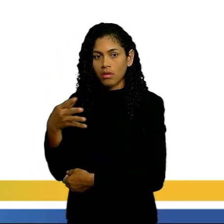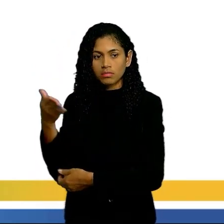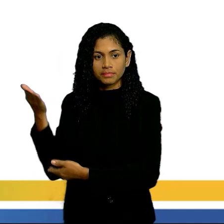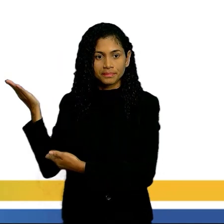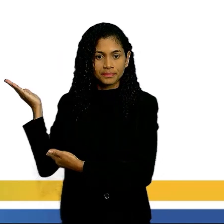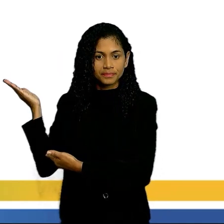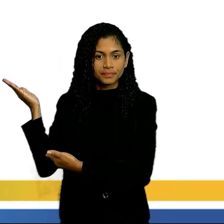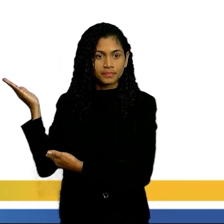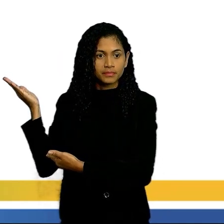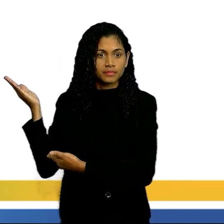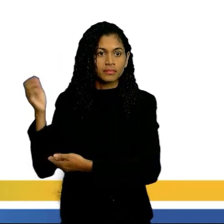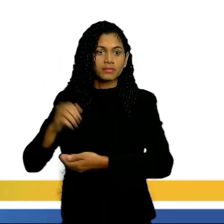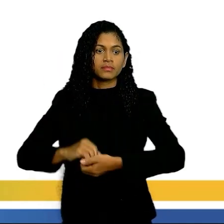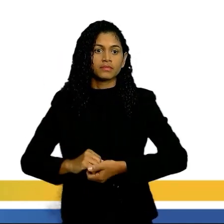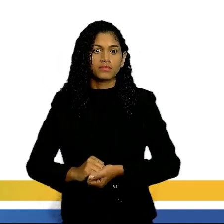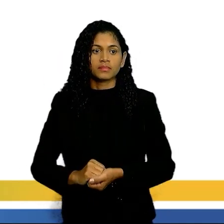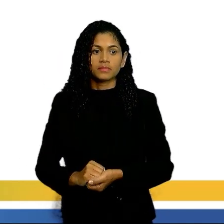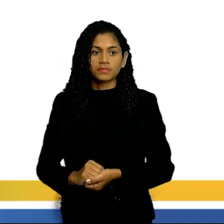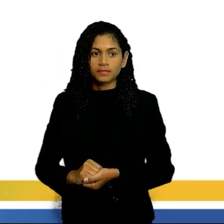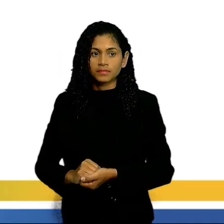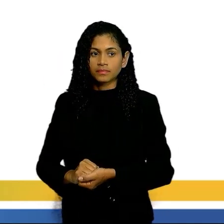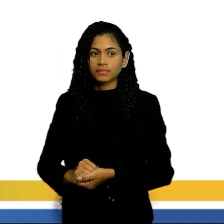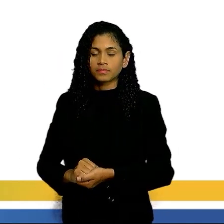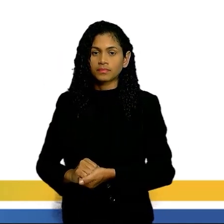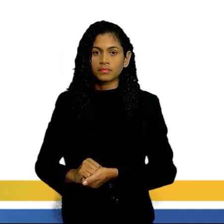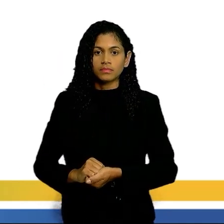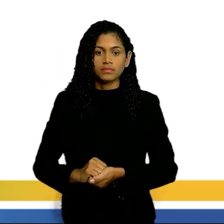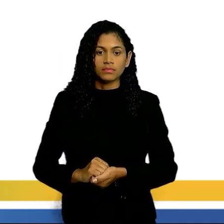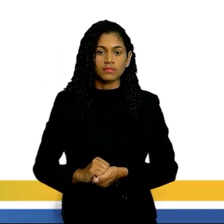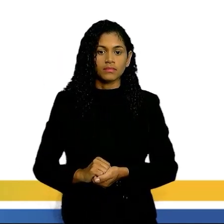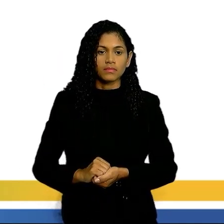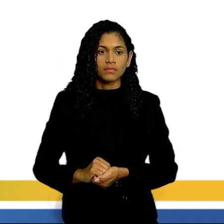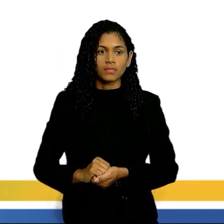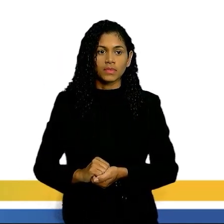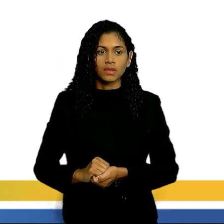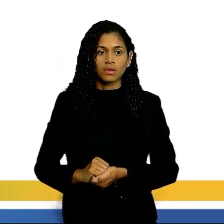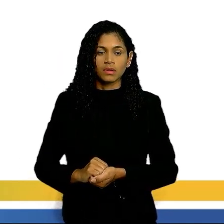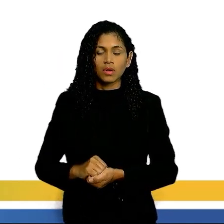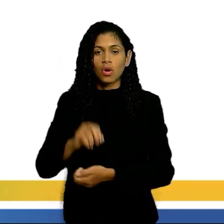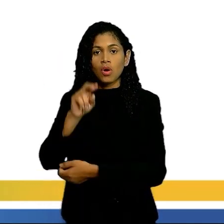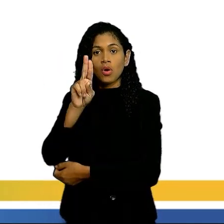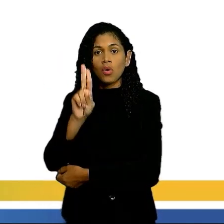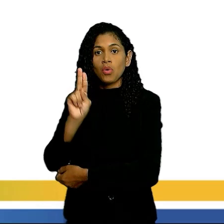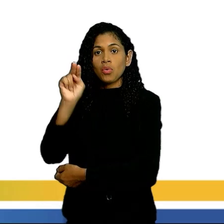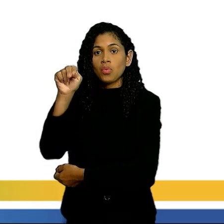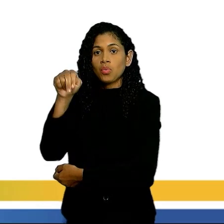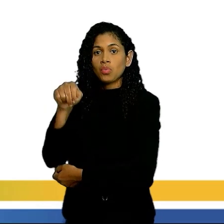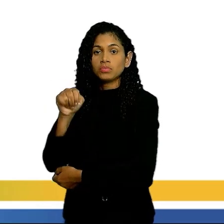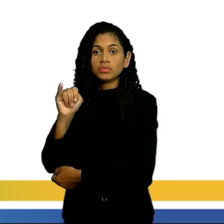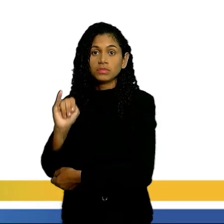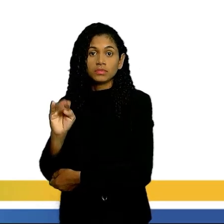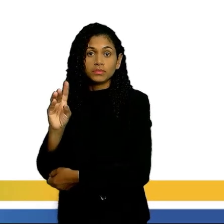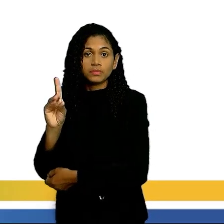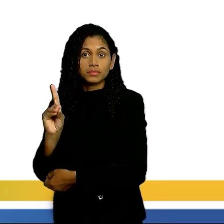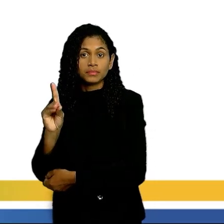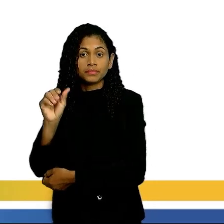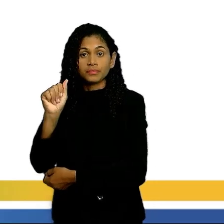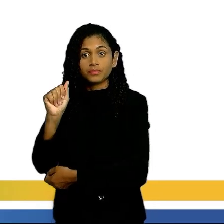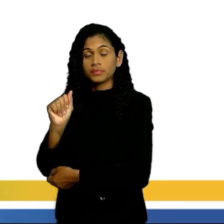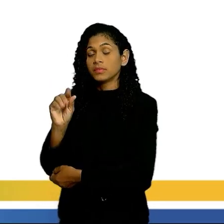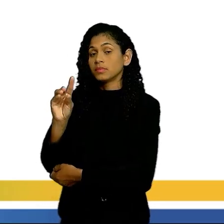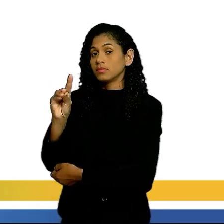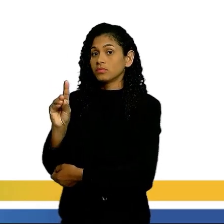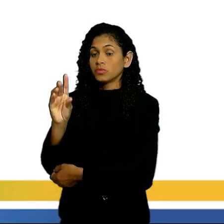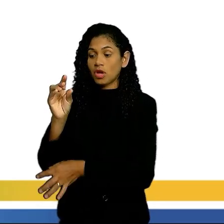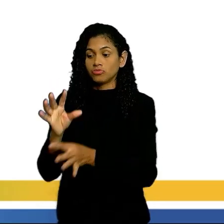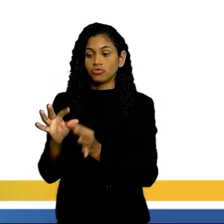gente vai mostrar aí, tá? Com que a gente vai trabalhar. As unidades, presta bem atenção, unidade de